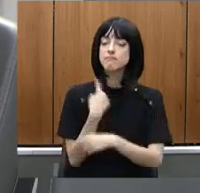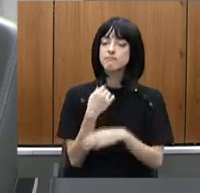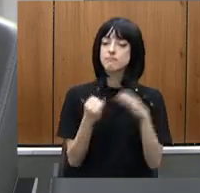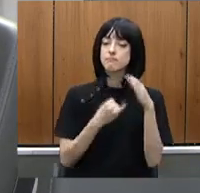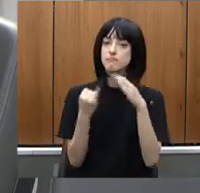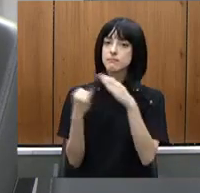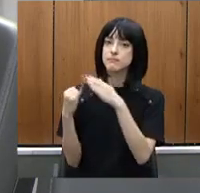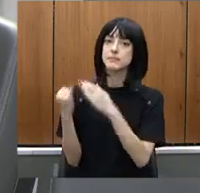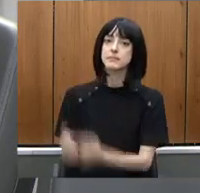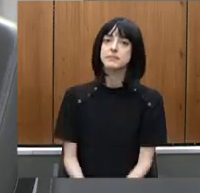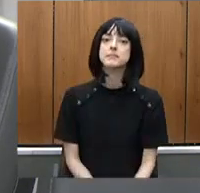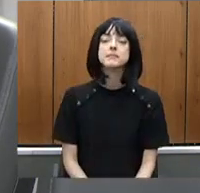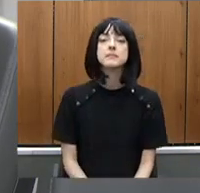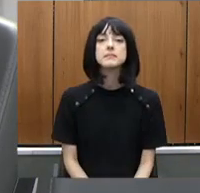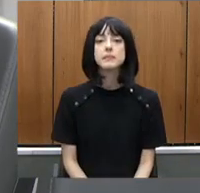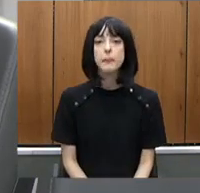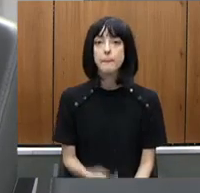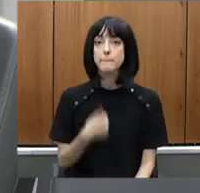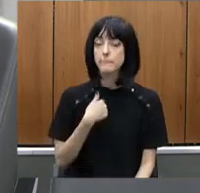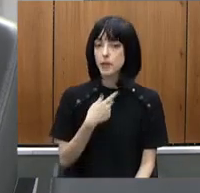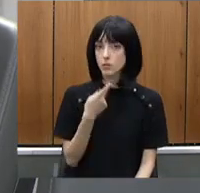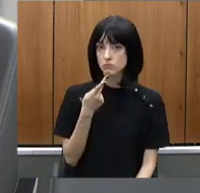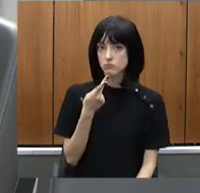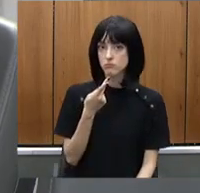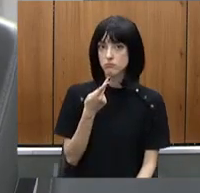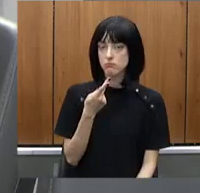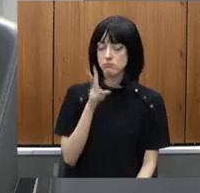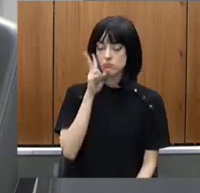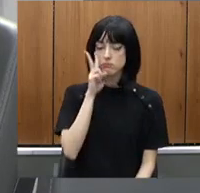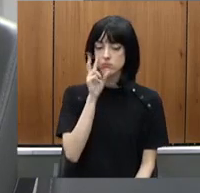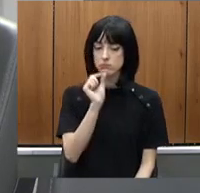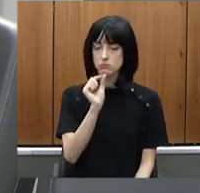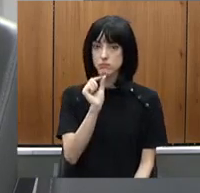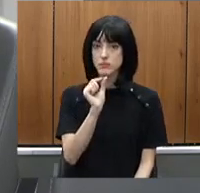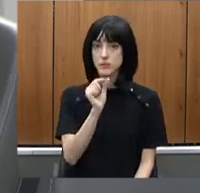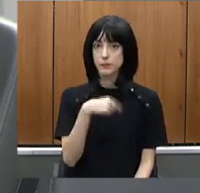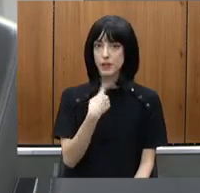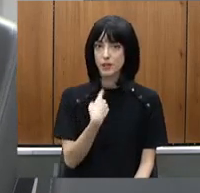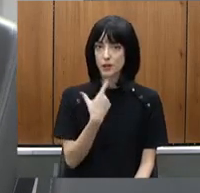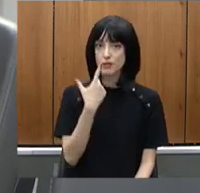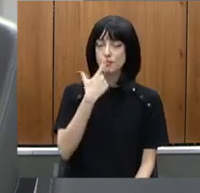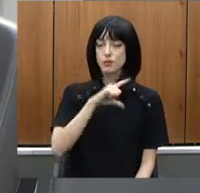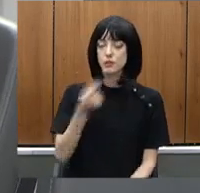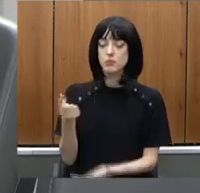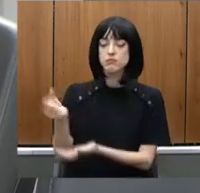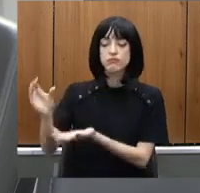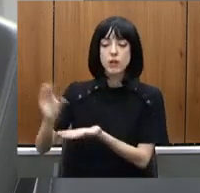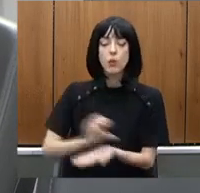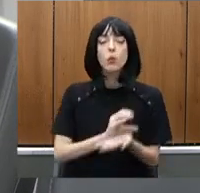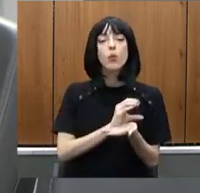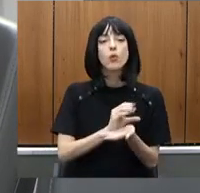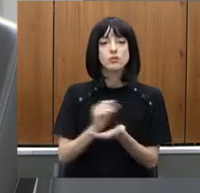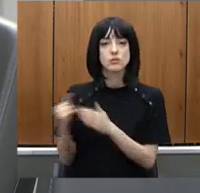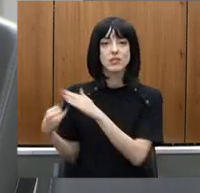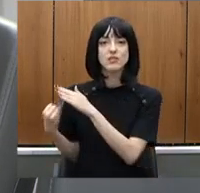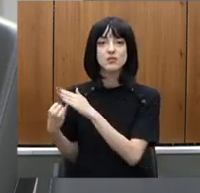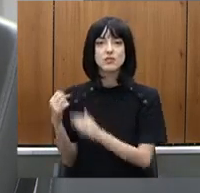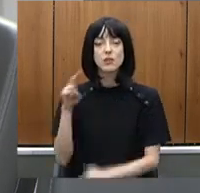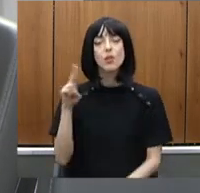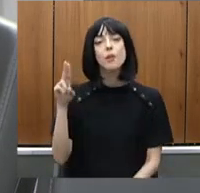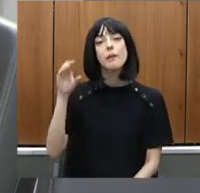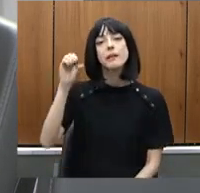para o senhor que o recurso que nós conseguimos dar cenasp ele é de 2019